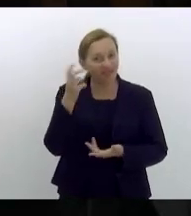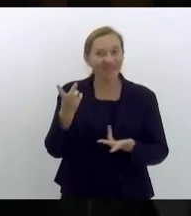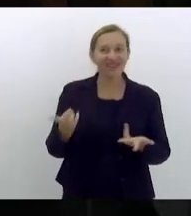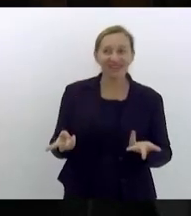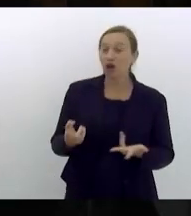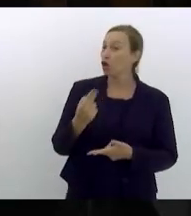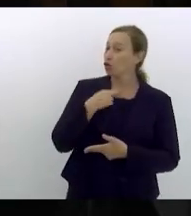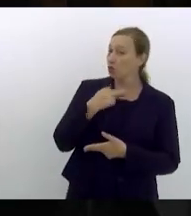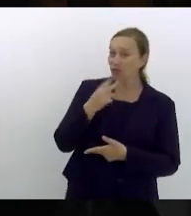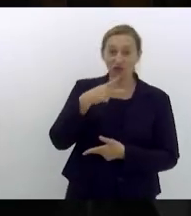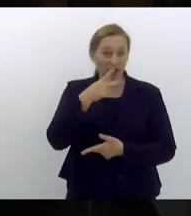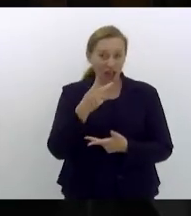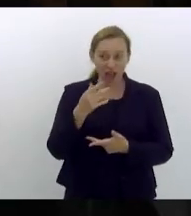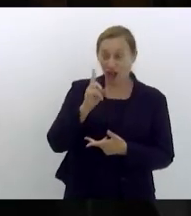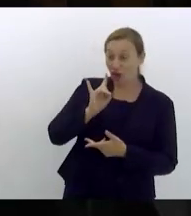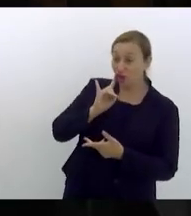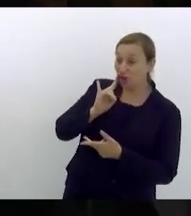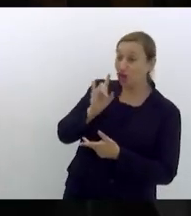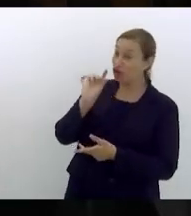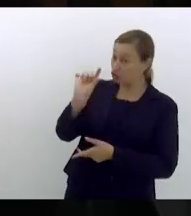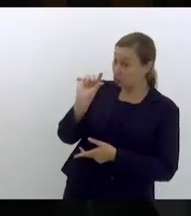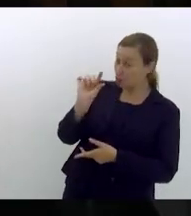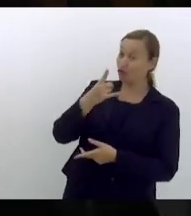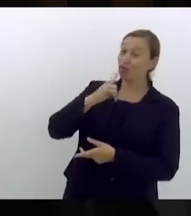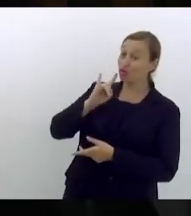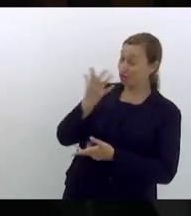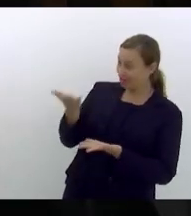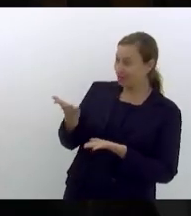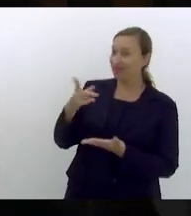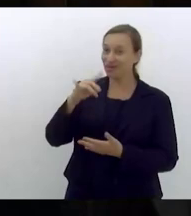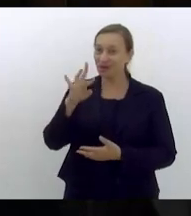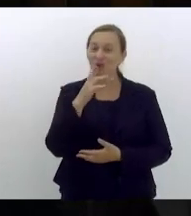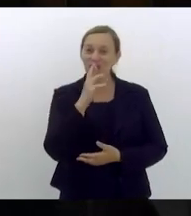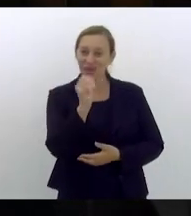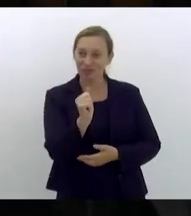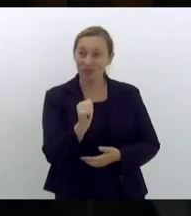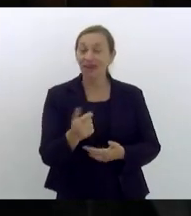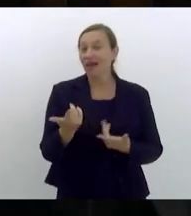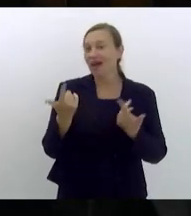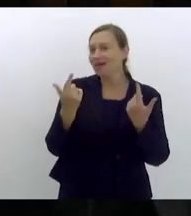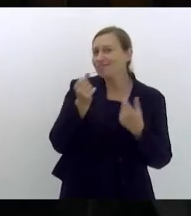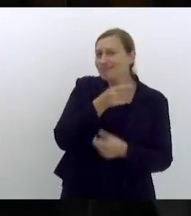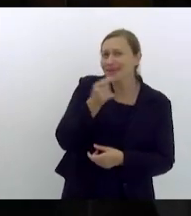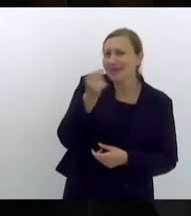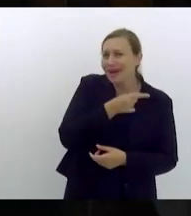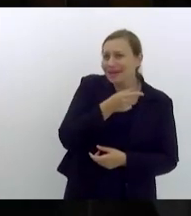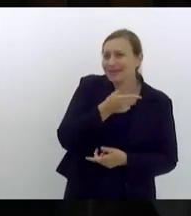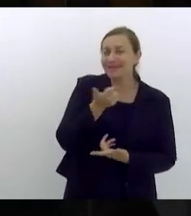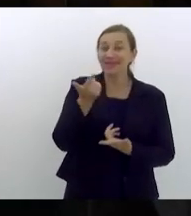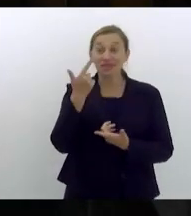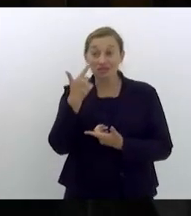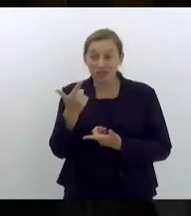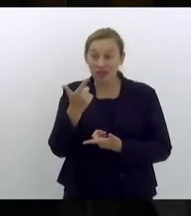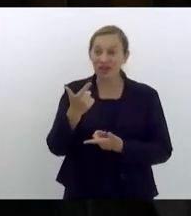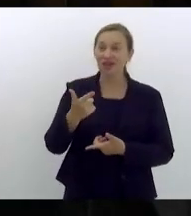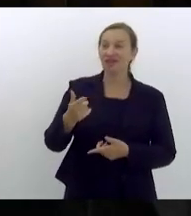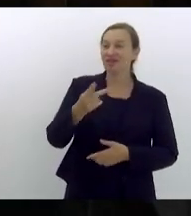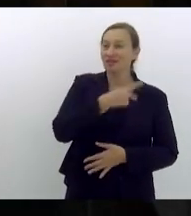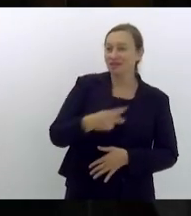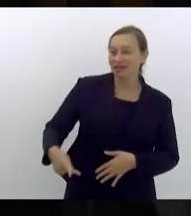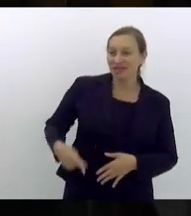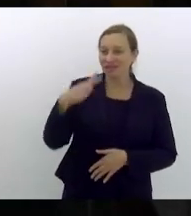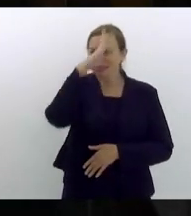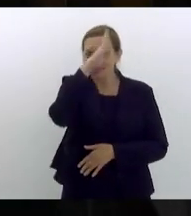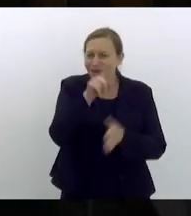não pode falar só um pouquinho Rodrigo Então chega a ser uma piada de fato a gente ter que ver o nosso Presidente bolsonaro sendo